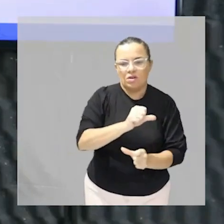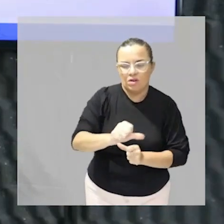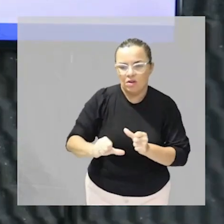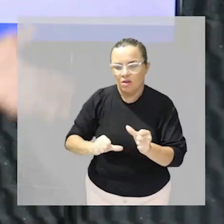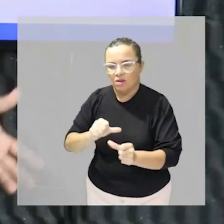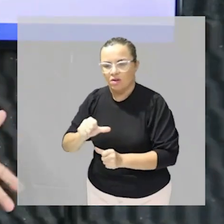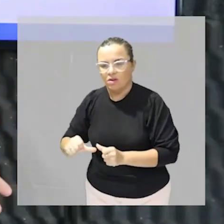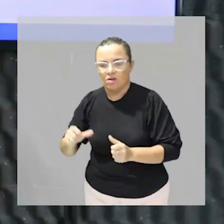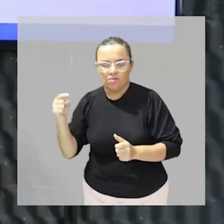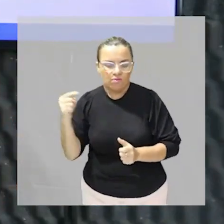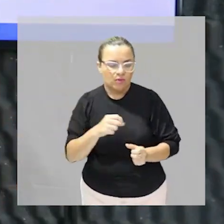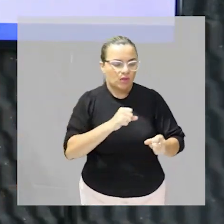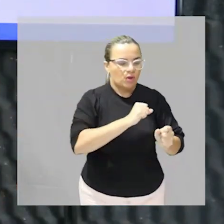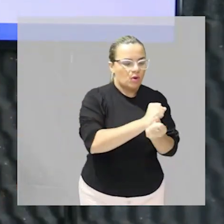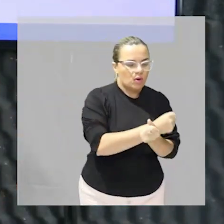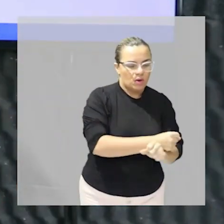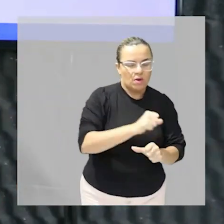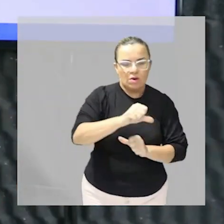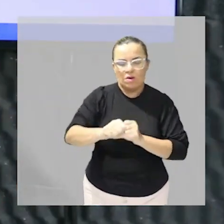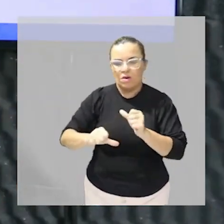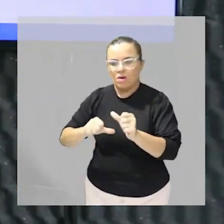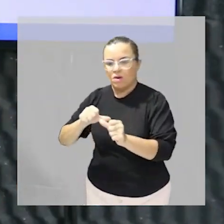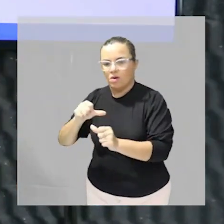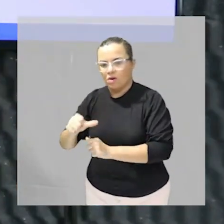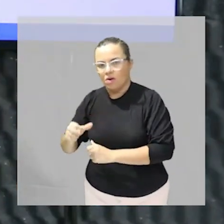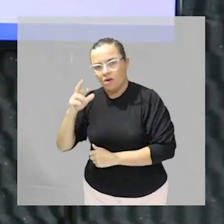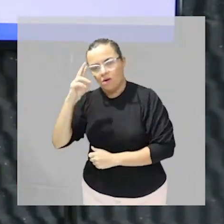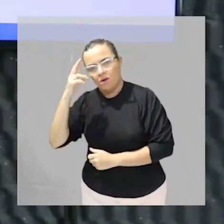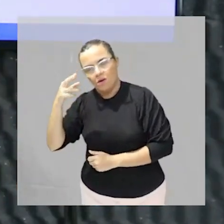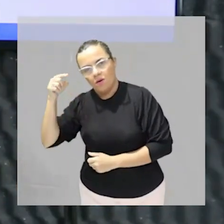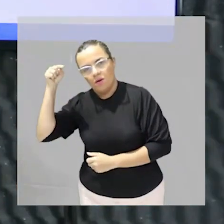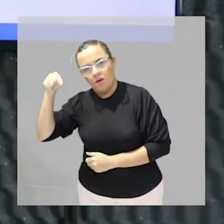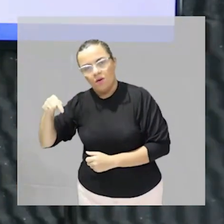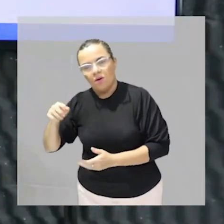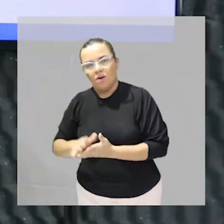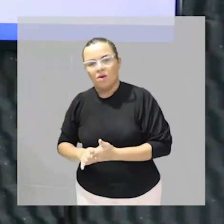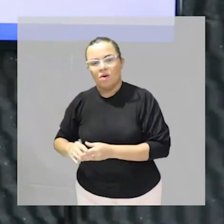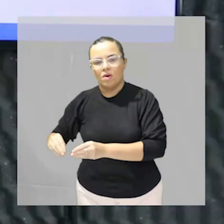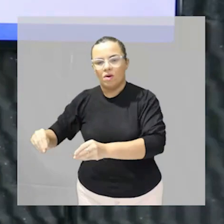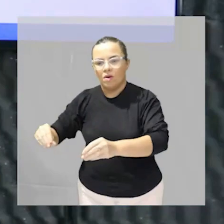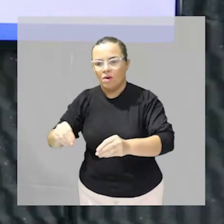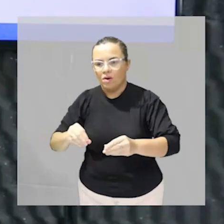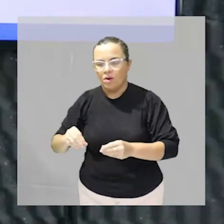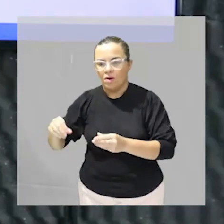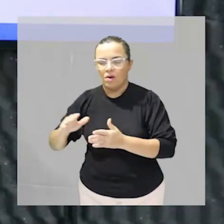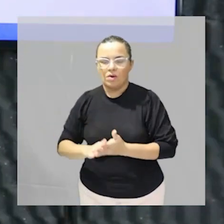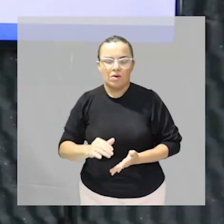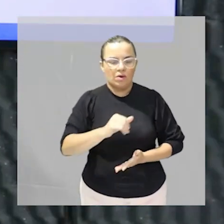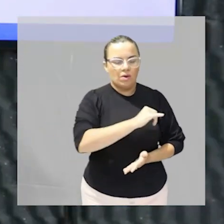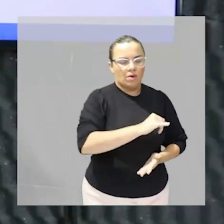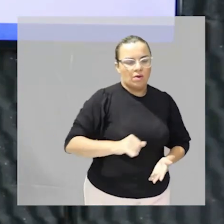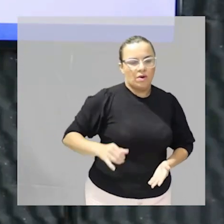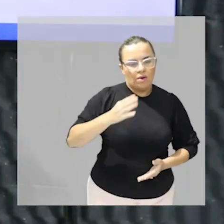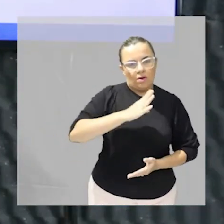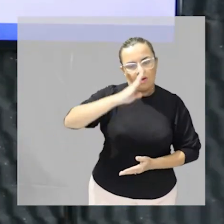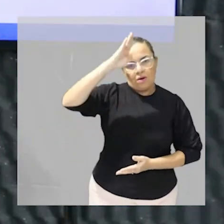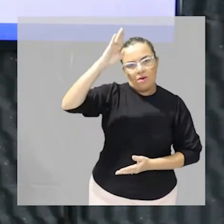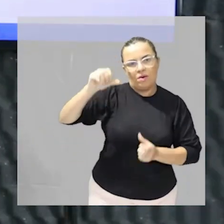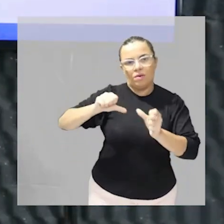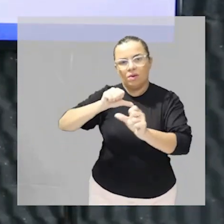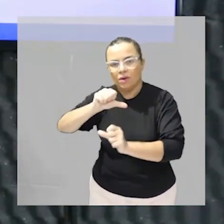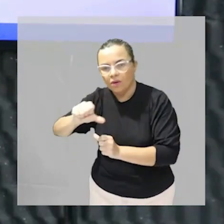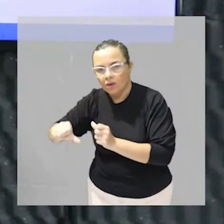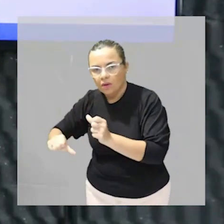da escravidão para o feudalismo, do Império Romano para a Idade Média, por volta do século V. Sua